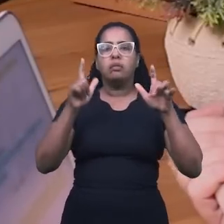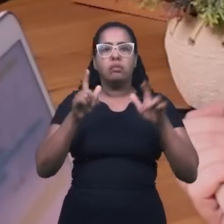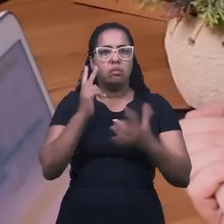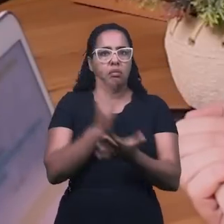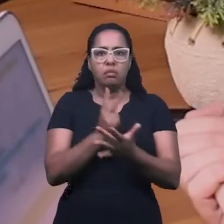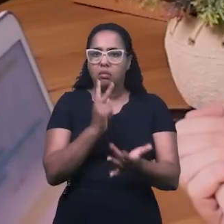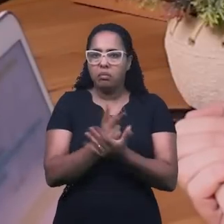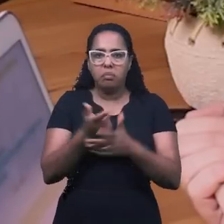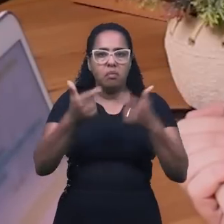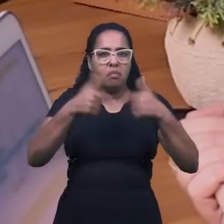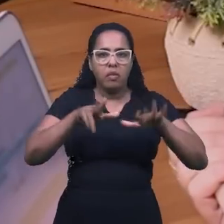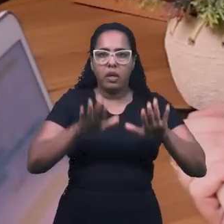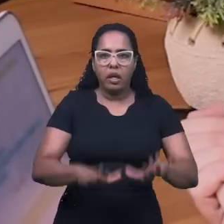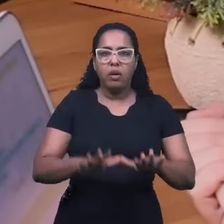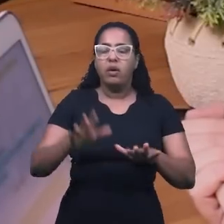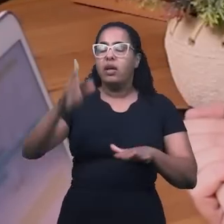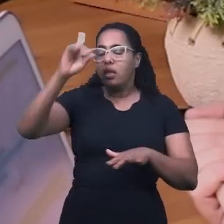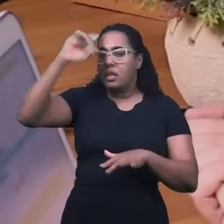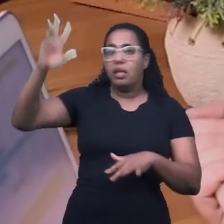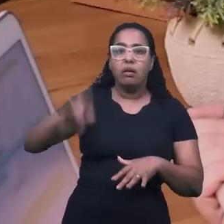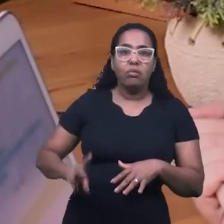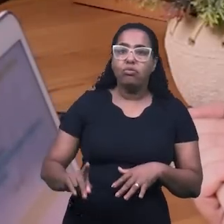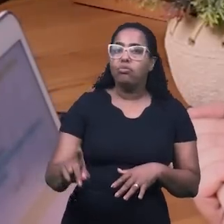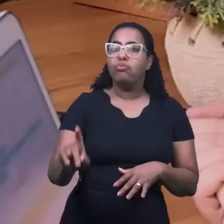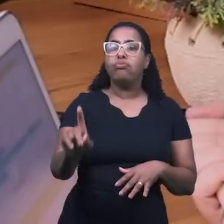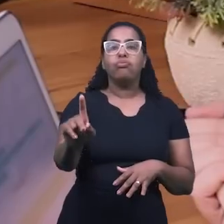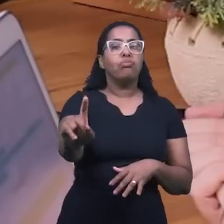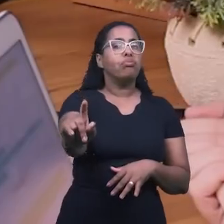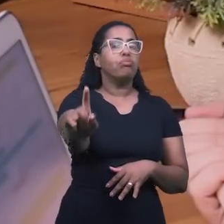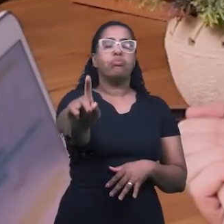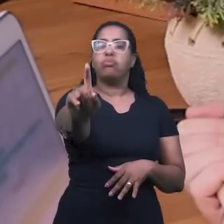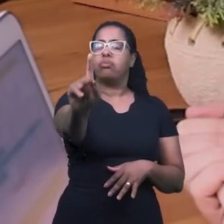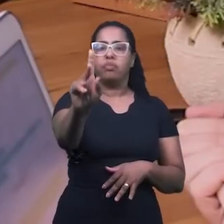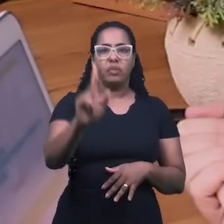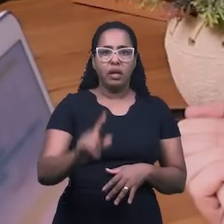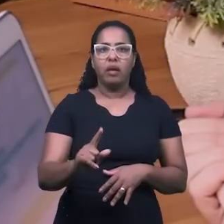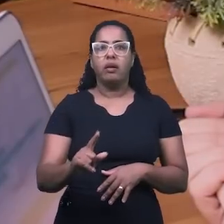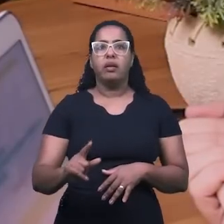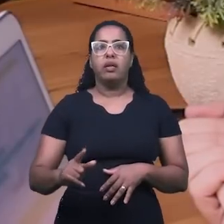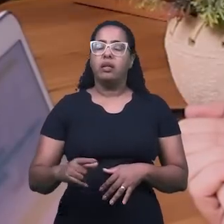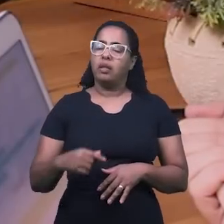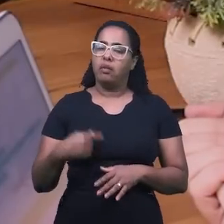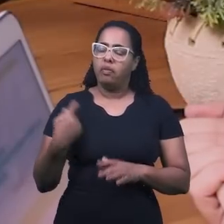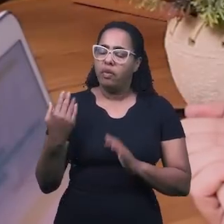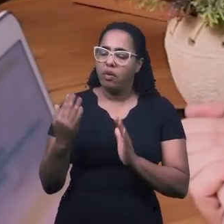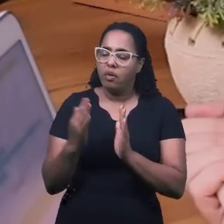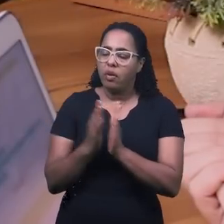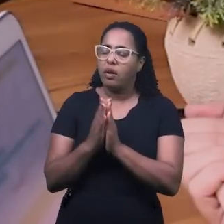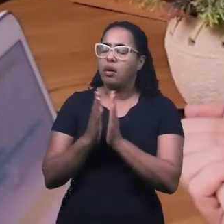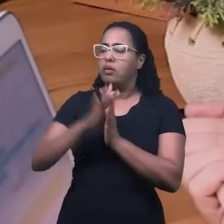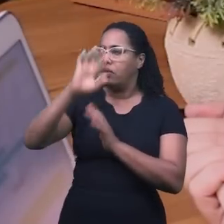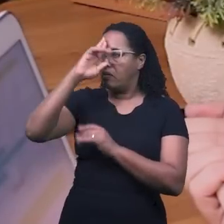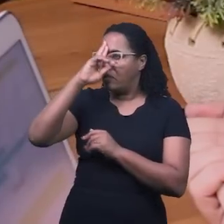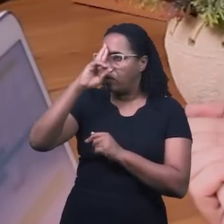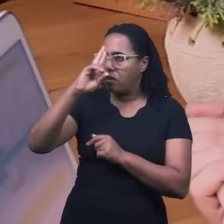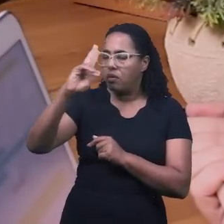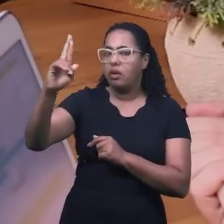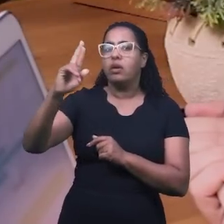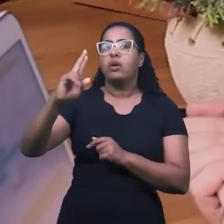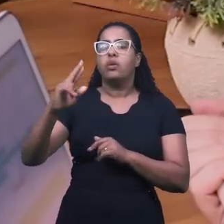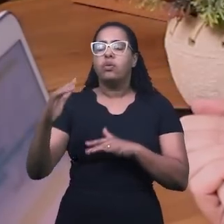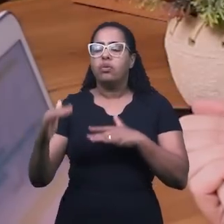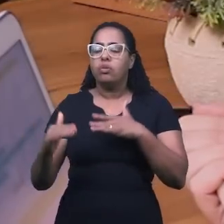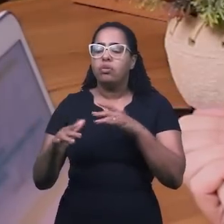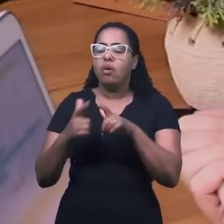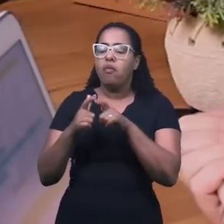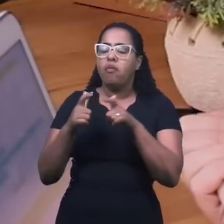está, porque Deus, ele é infinito, é infinito. Então, você vai buscando, né, ao